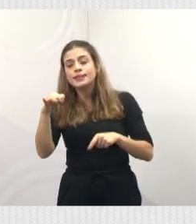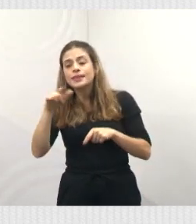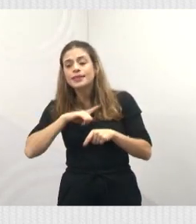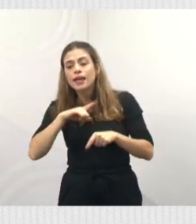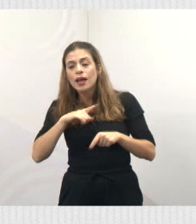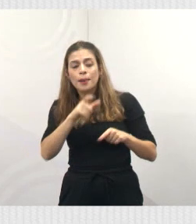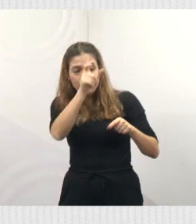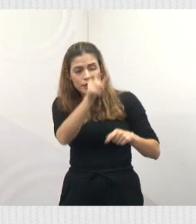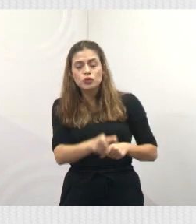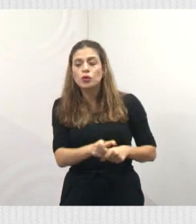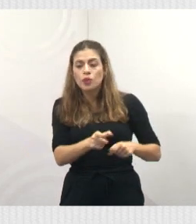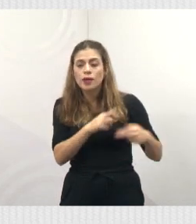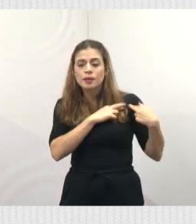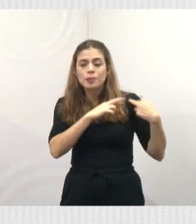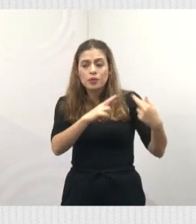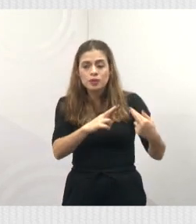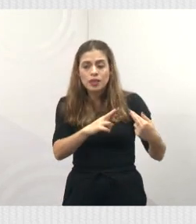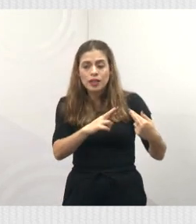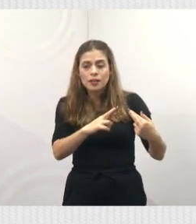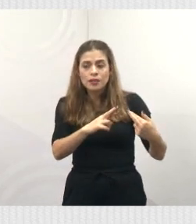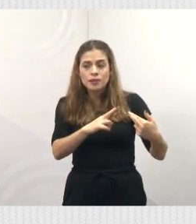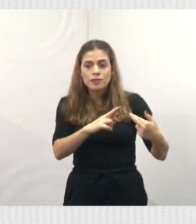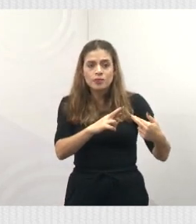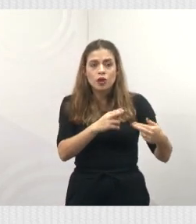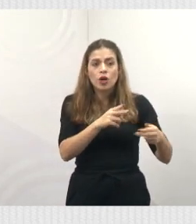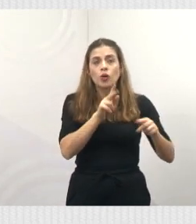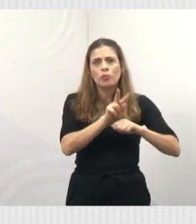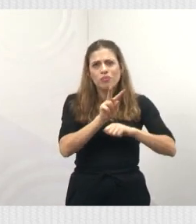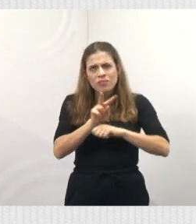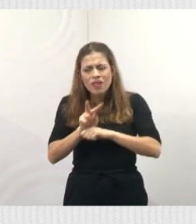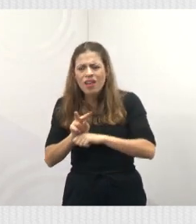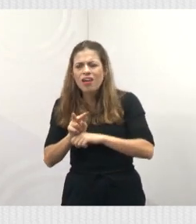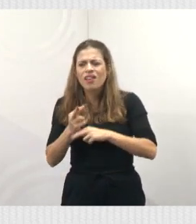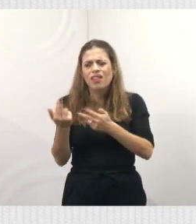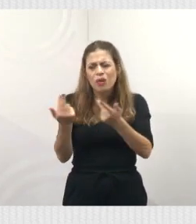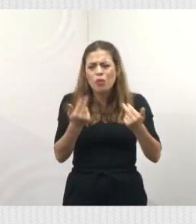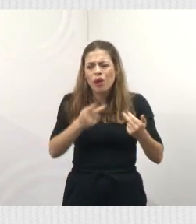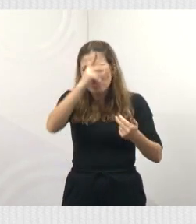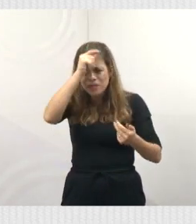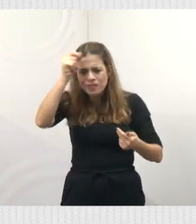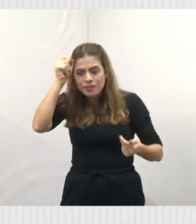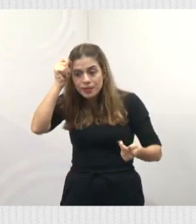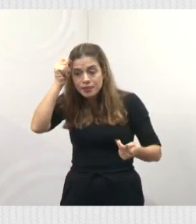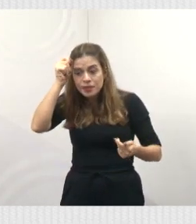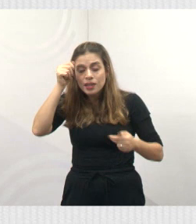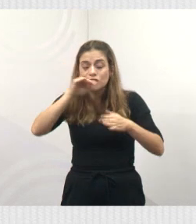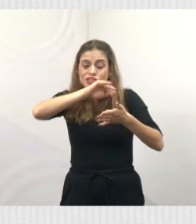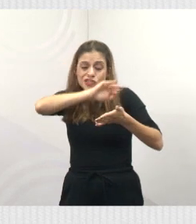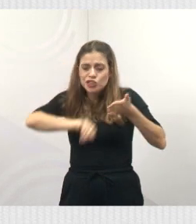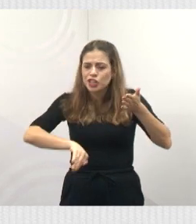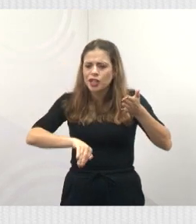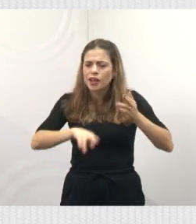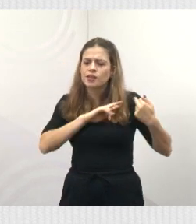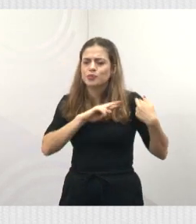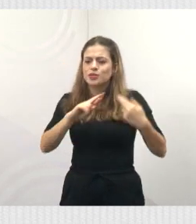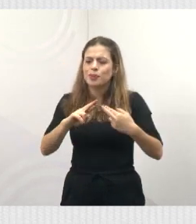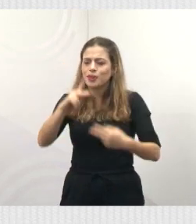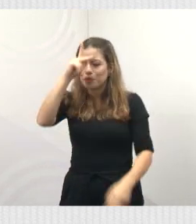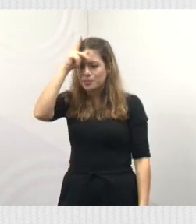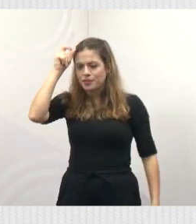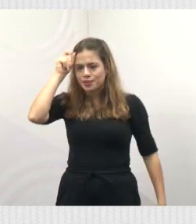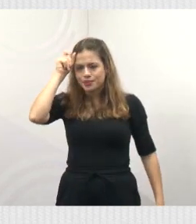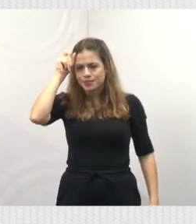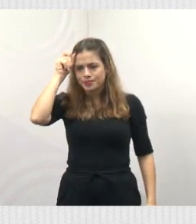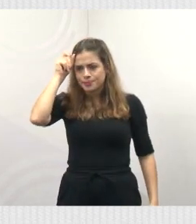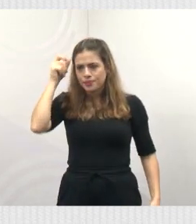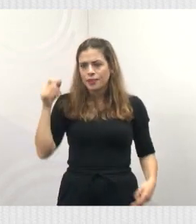fazer aquilo que o povo quer. Não é o chefe do controle interno que vai dar satisfação, que vai ter seu nome sacramentado.